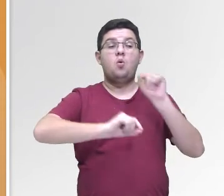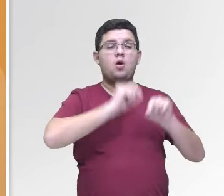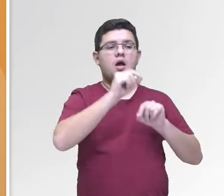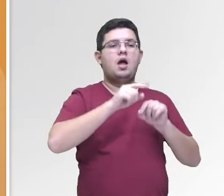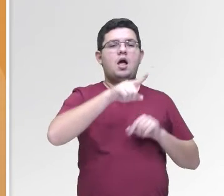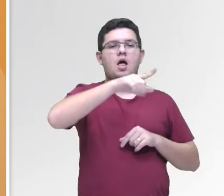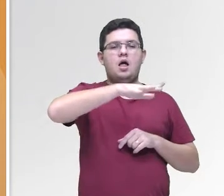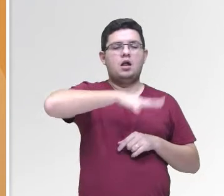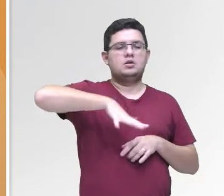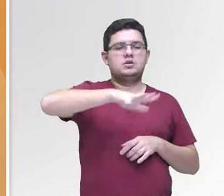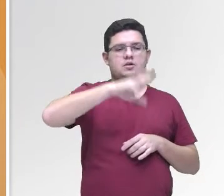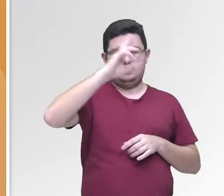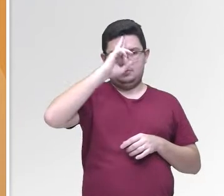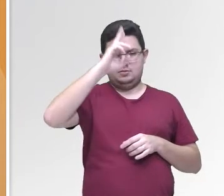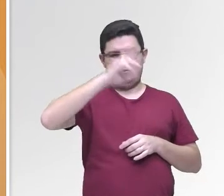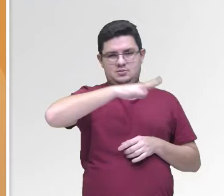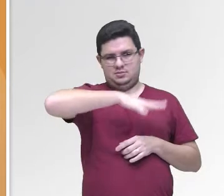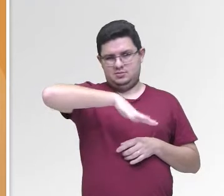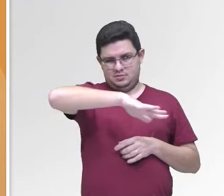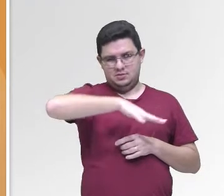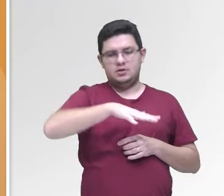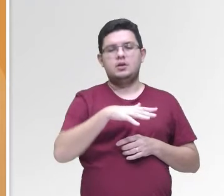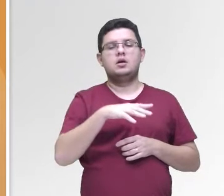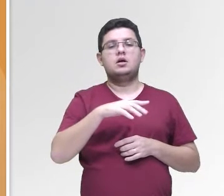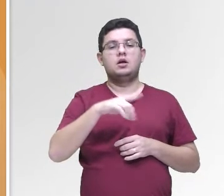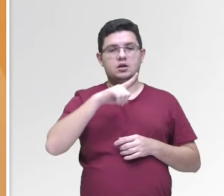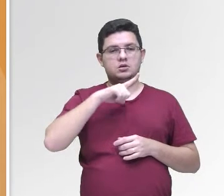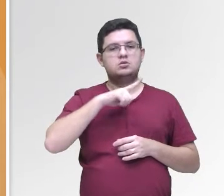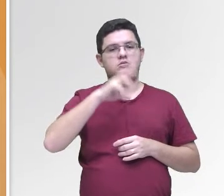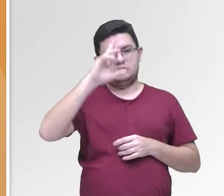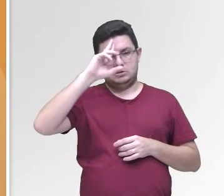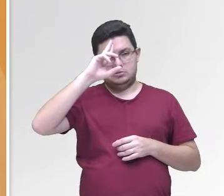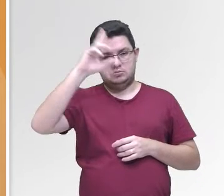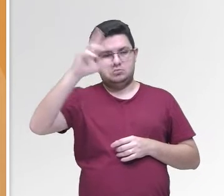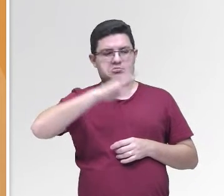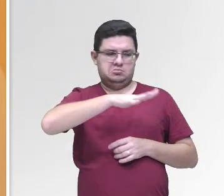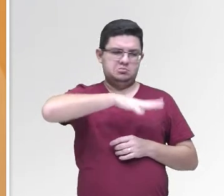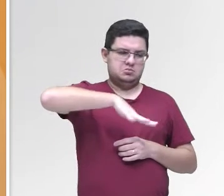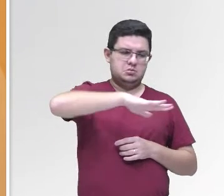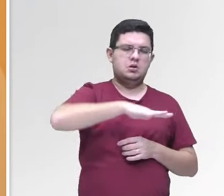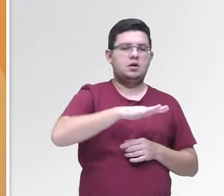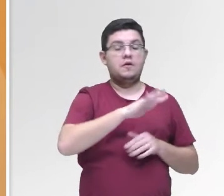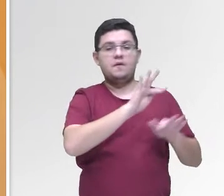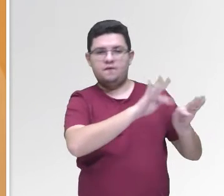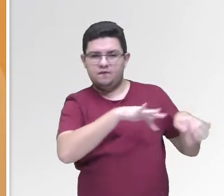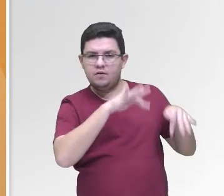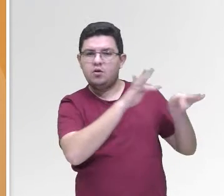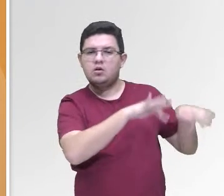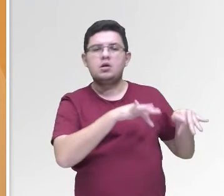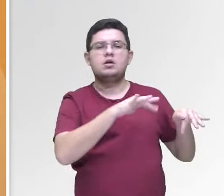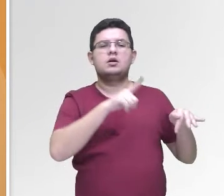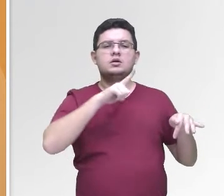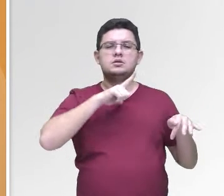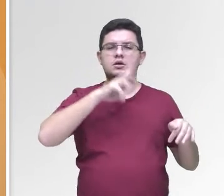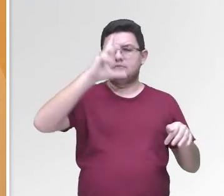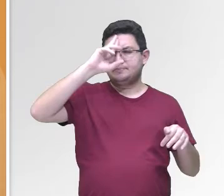de terras, tá? Através dos senhores feudais, que dominavam ali grande